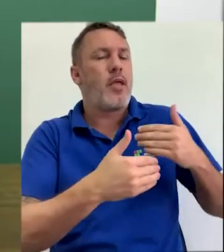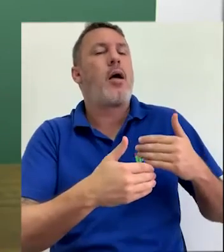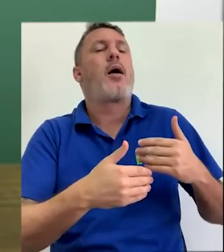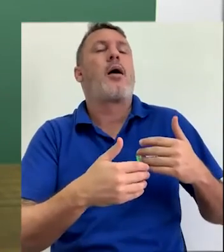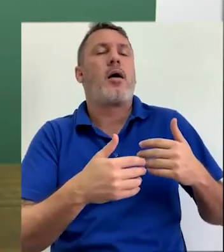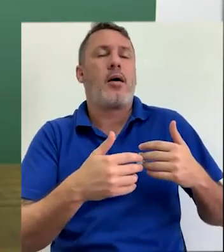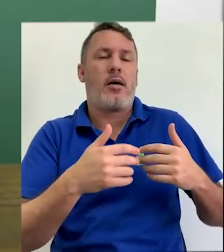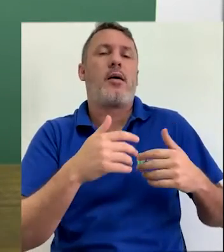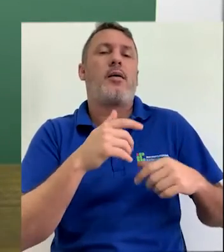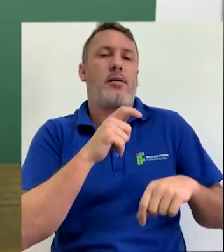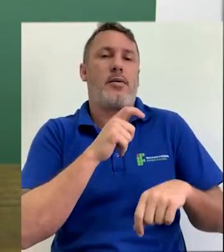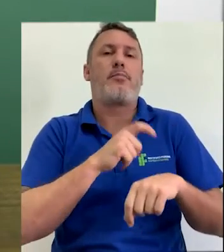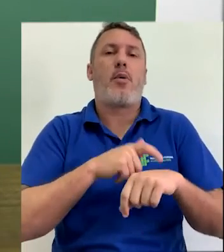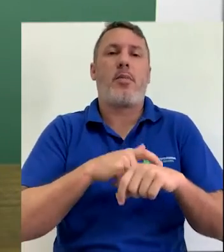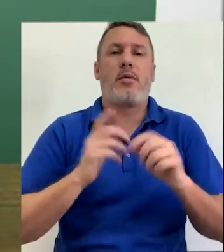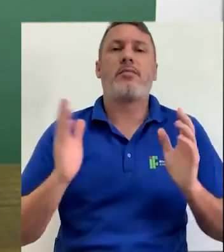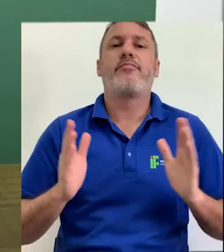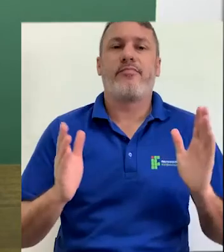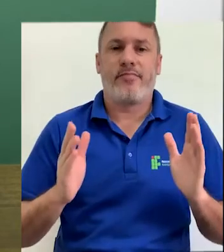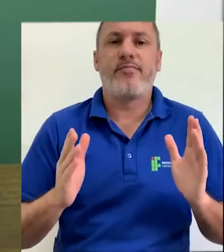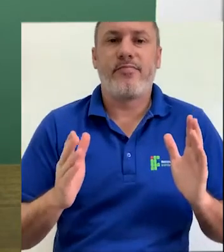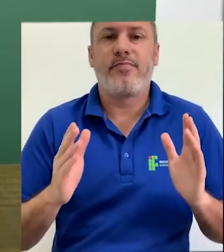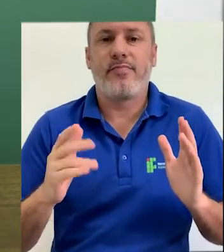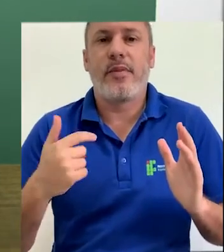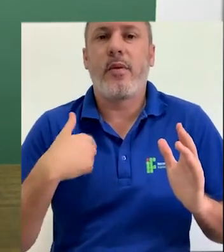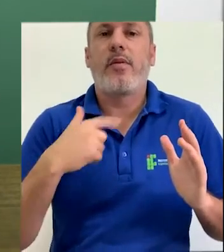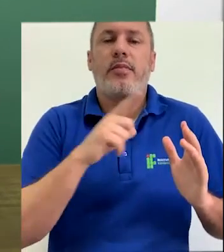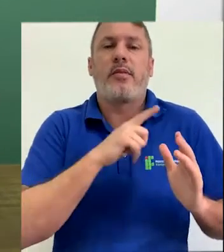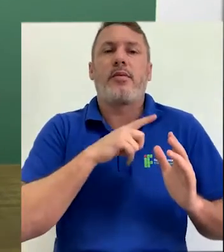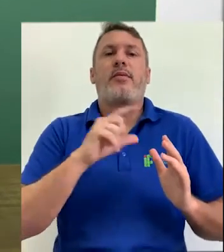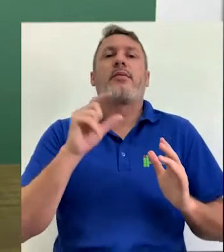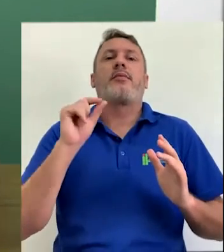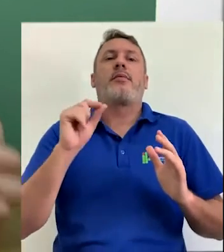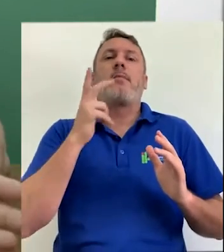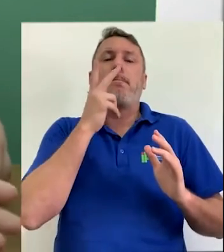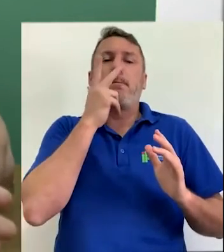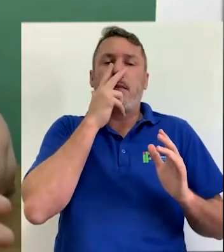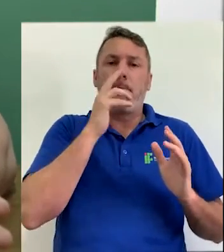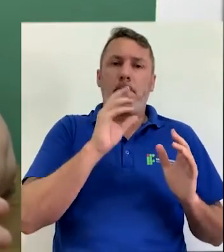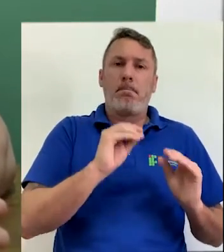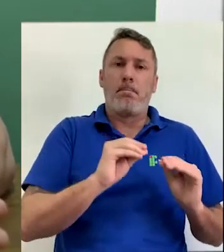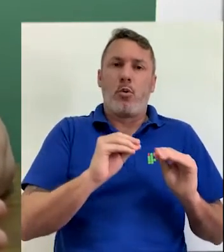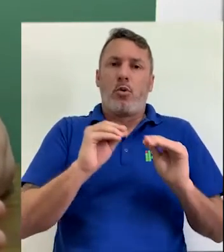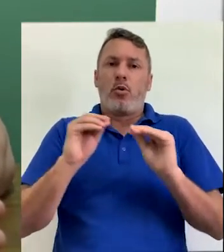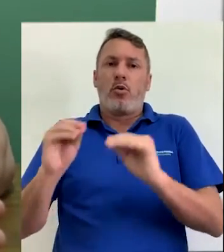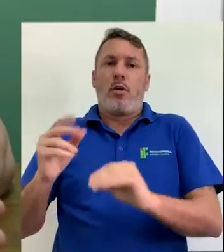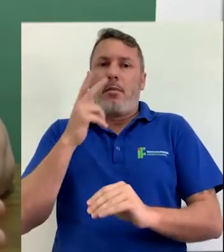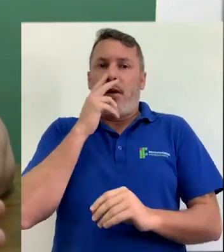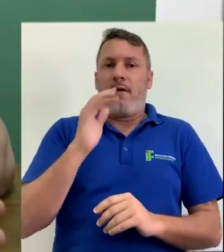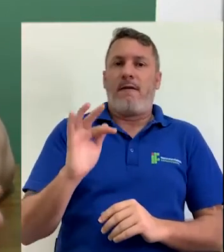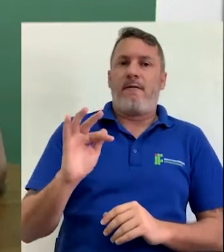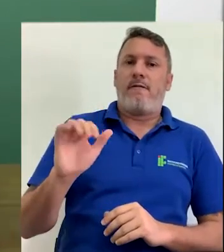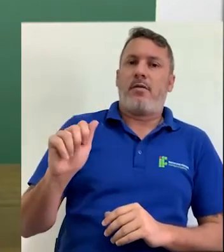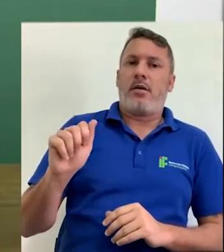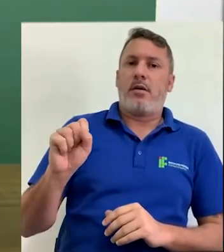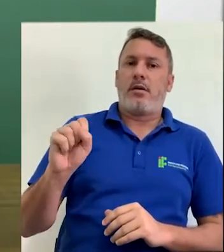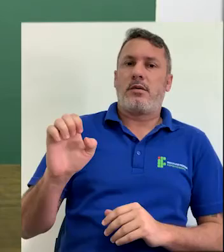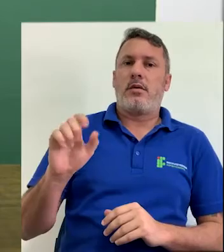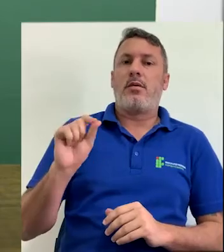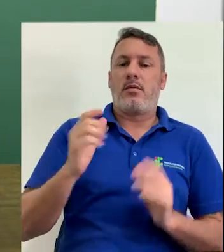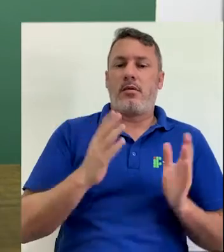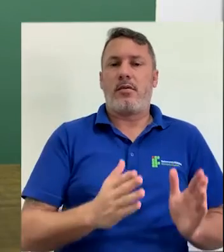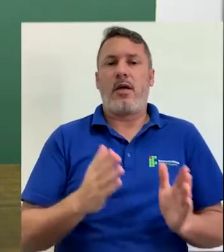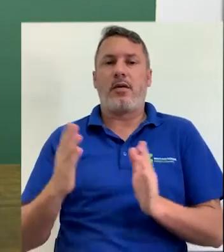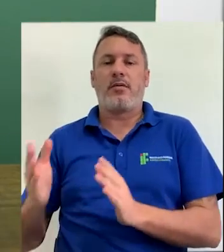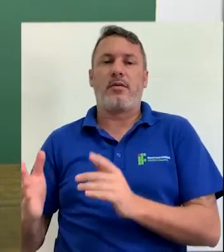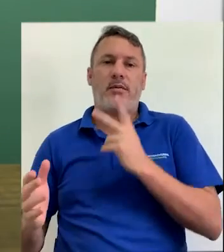neste momento eu estou saindo de uma fase A para a fase B, para a